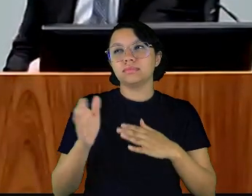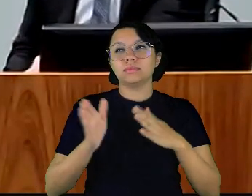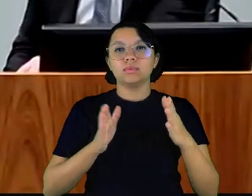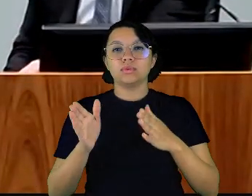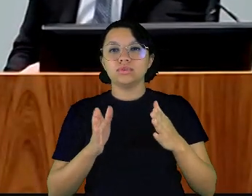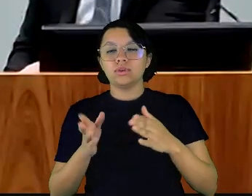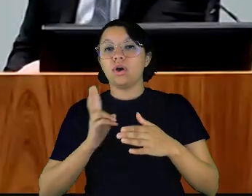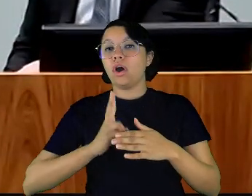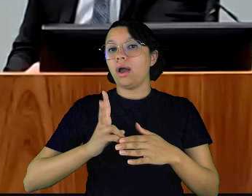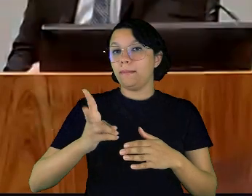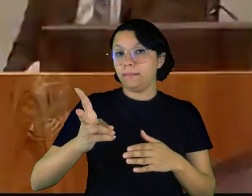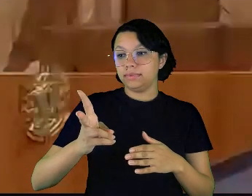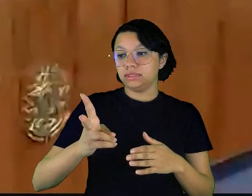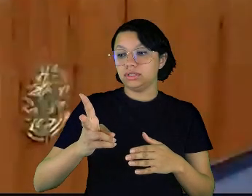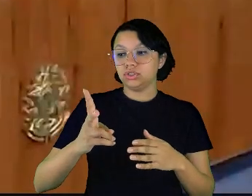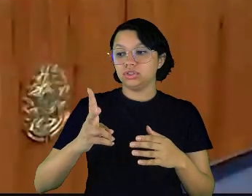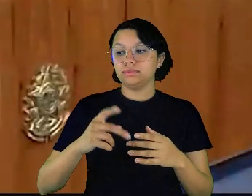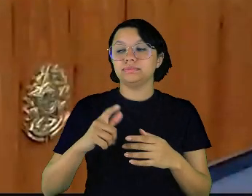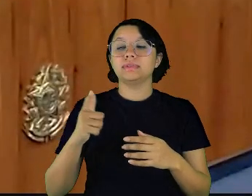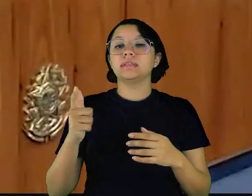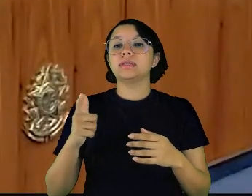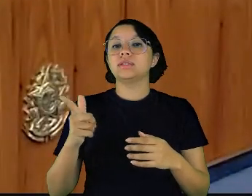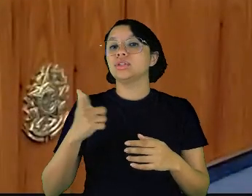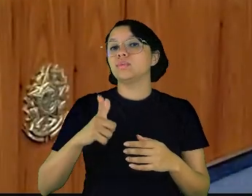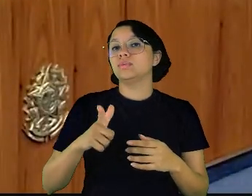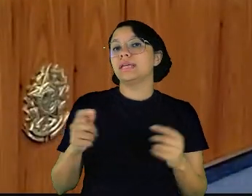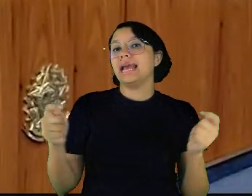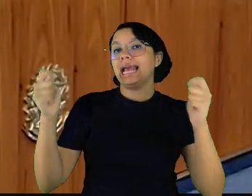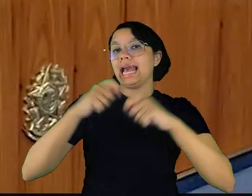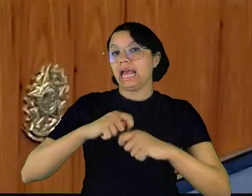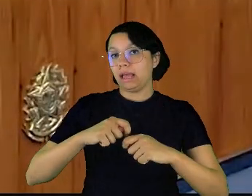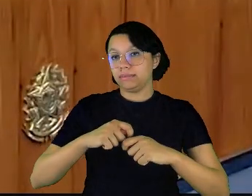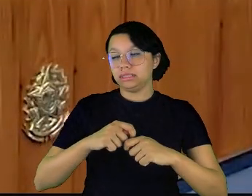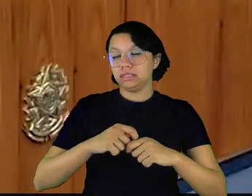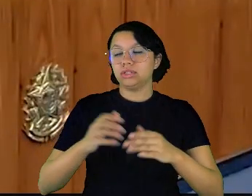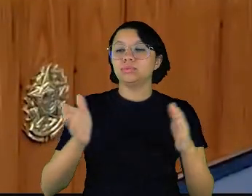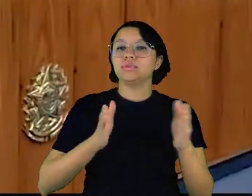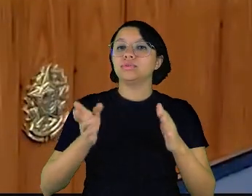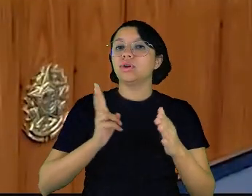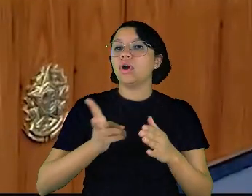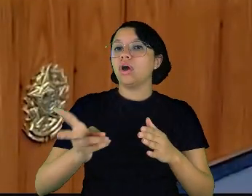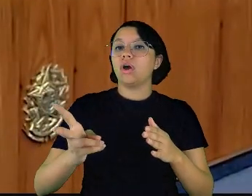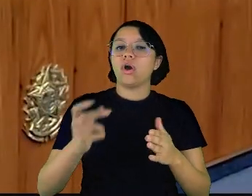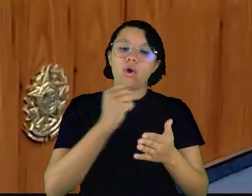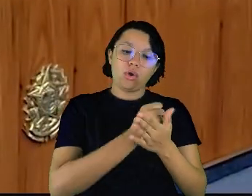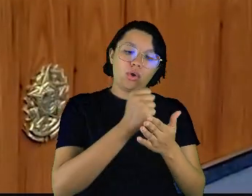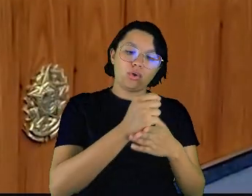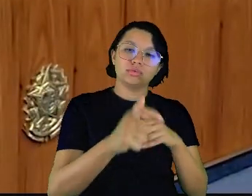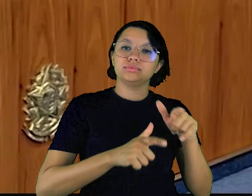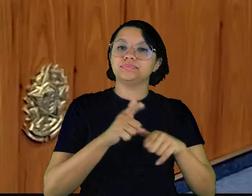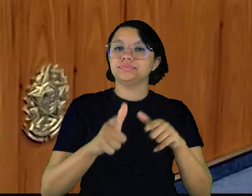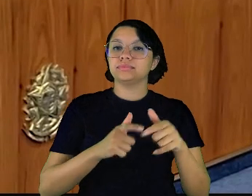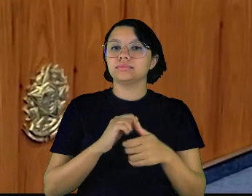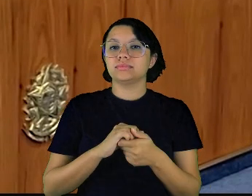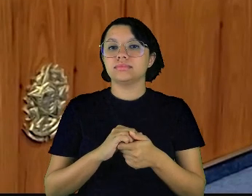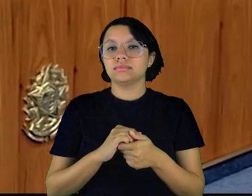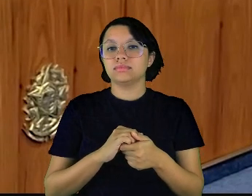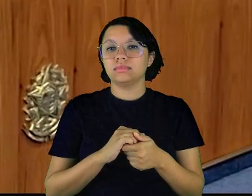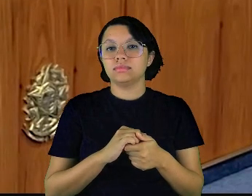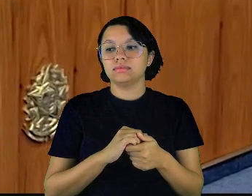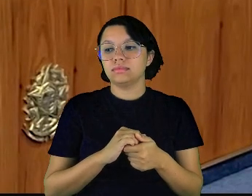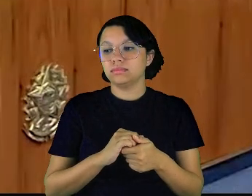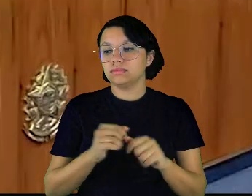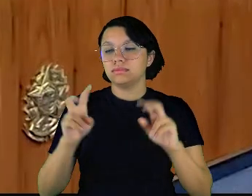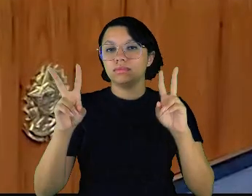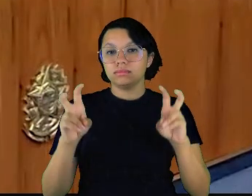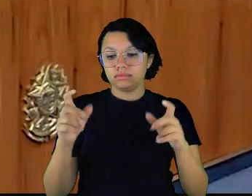provisória e permanente, na verdade, de incapacidade provisória e permanente, no contrato de trabalho. Os